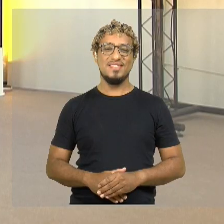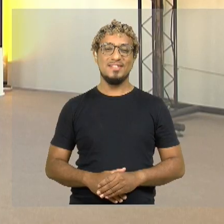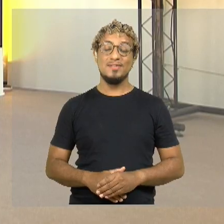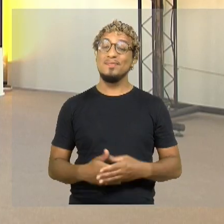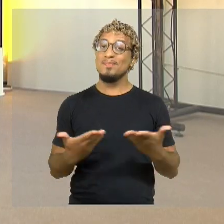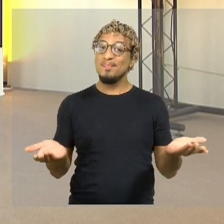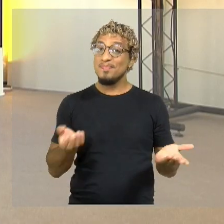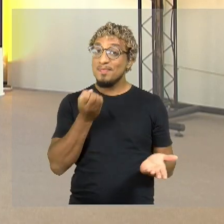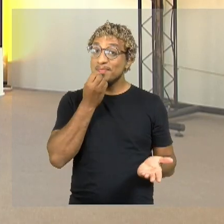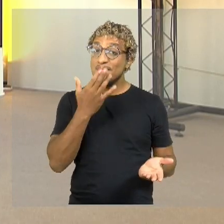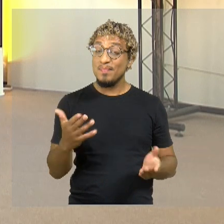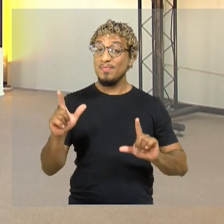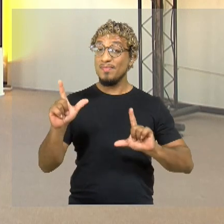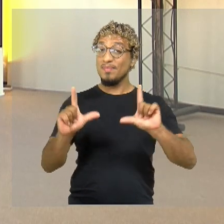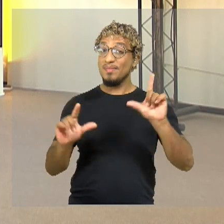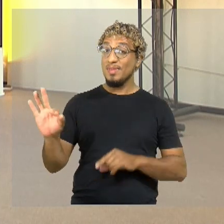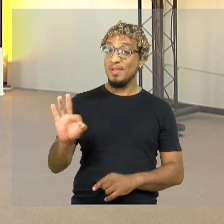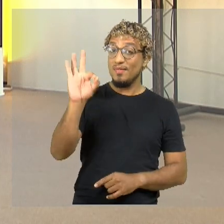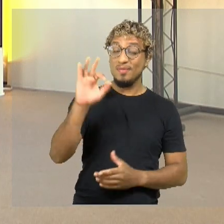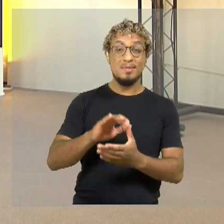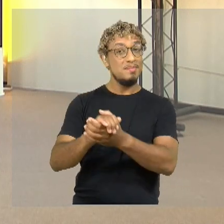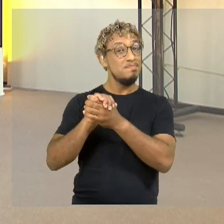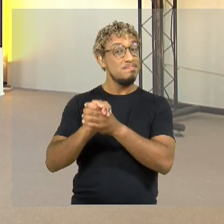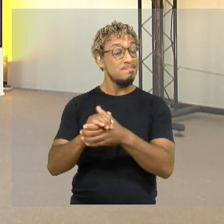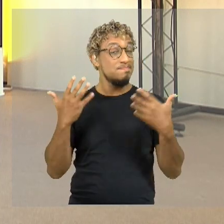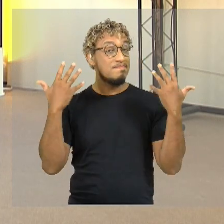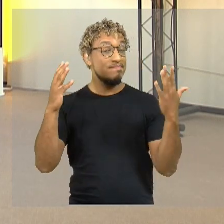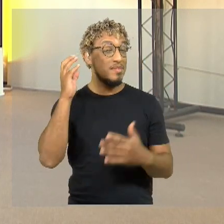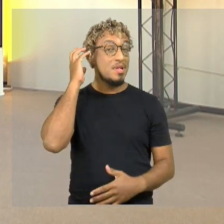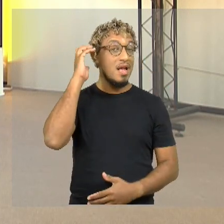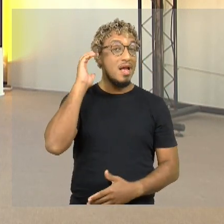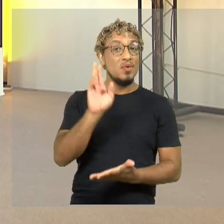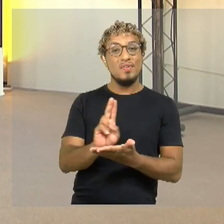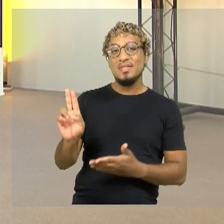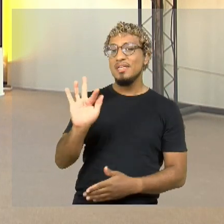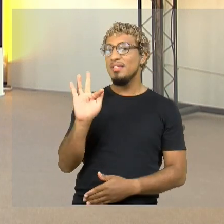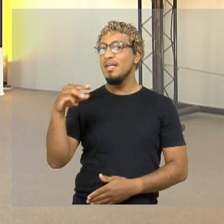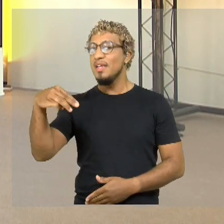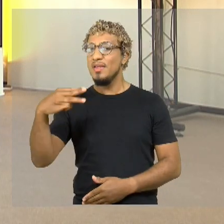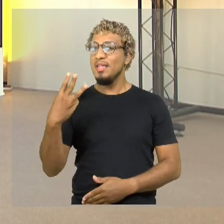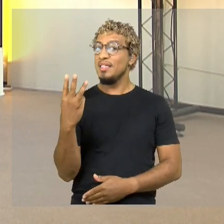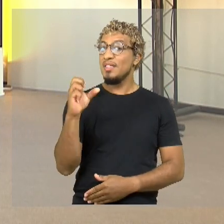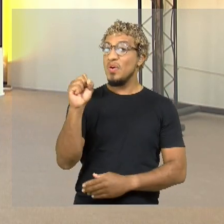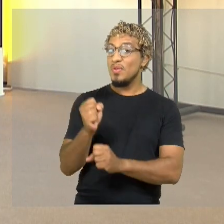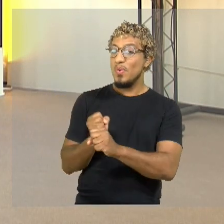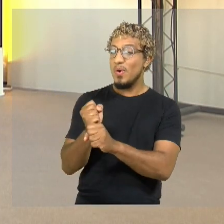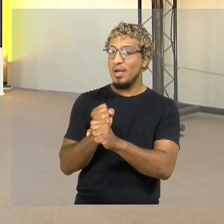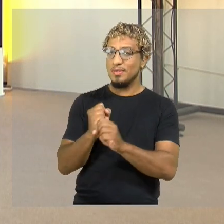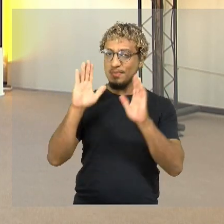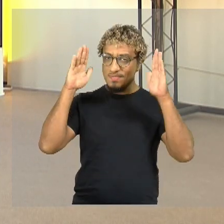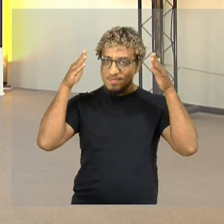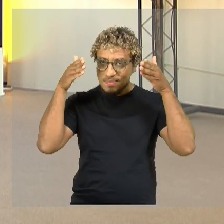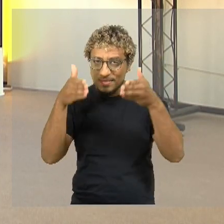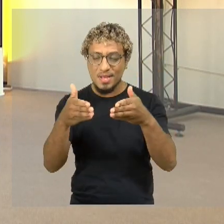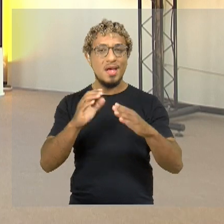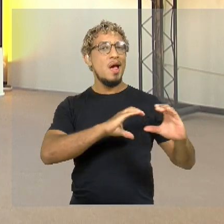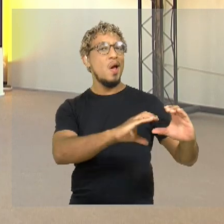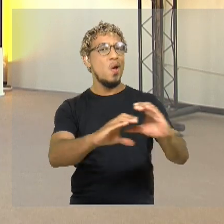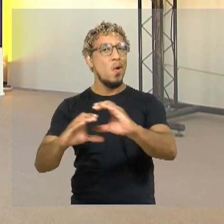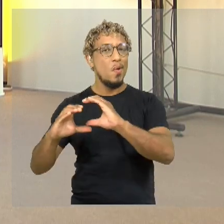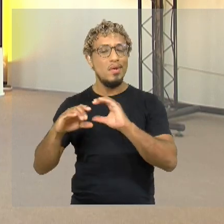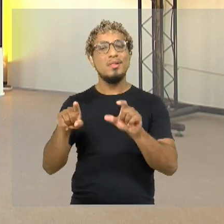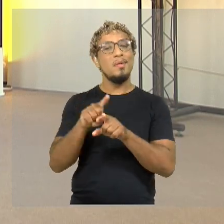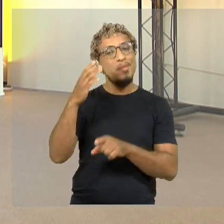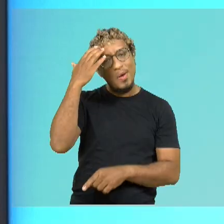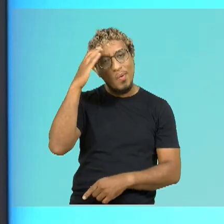Muito bom. A TV UFMA deseja aí parabéns à Rádio Universidade FM pelos 38 anos de dedicação à comunicação e à